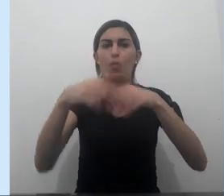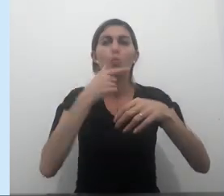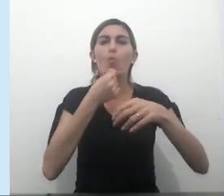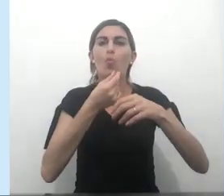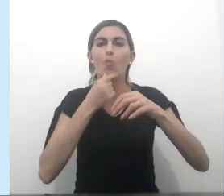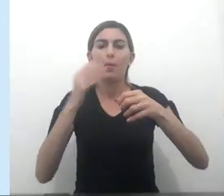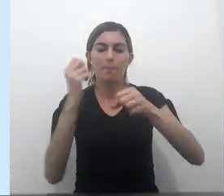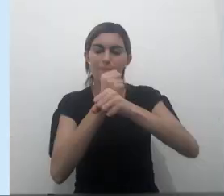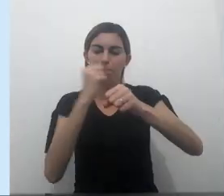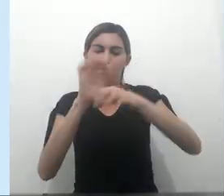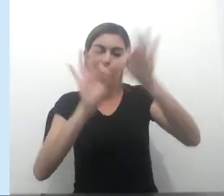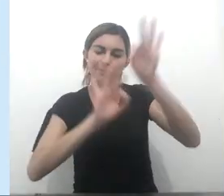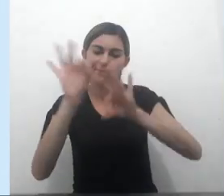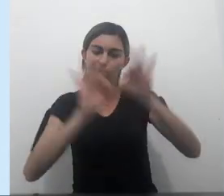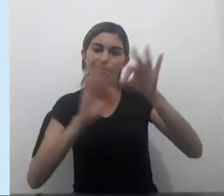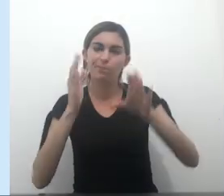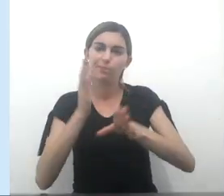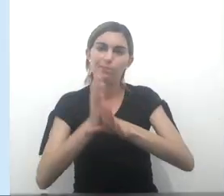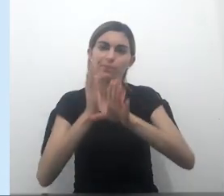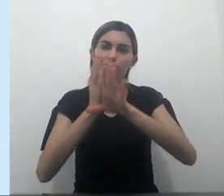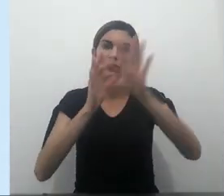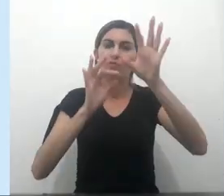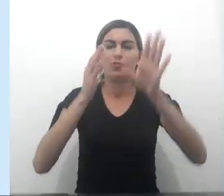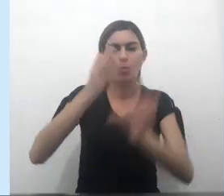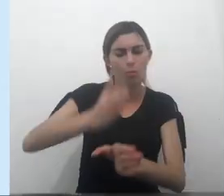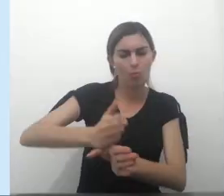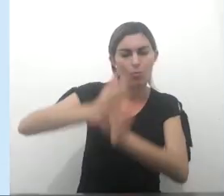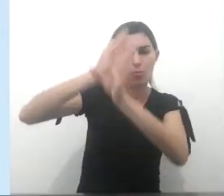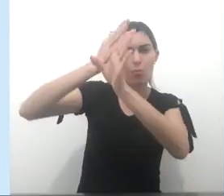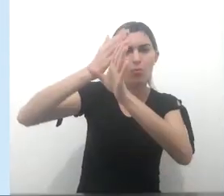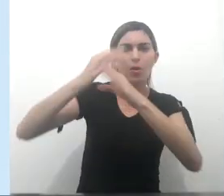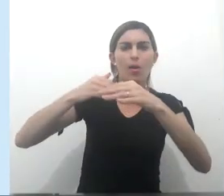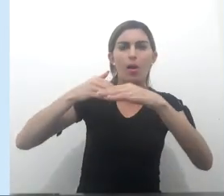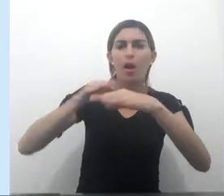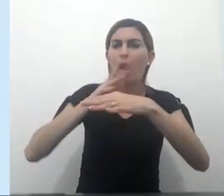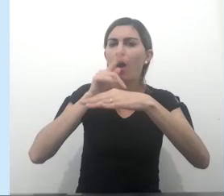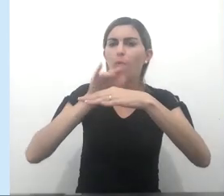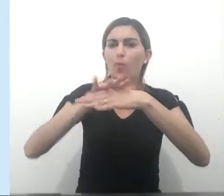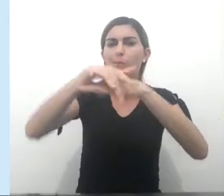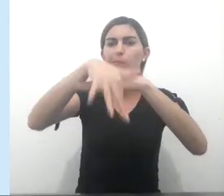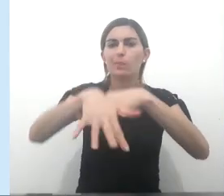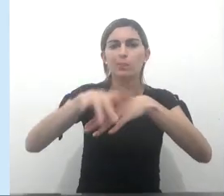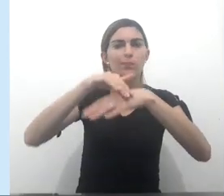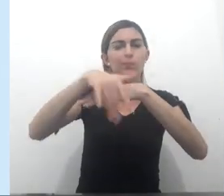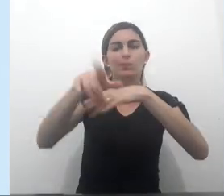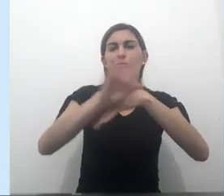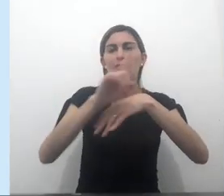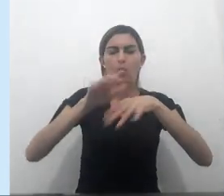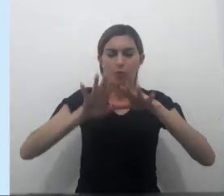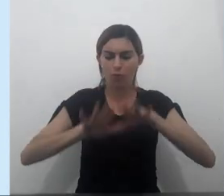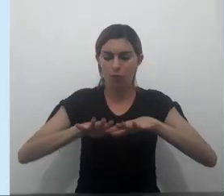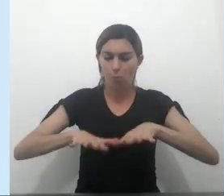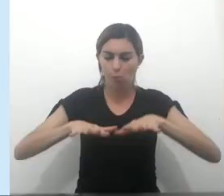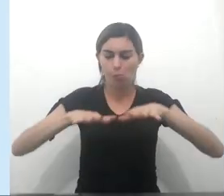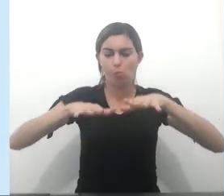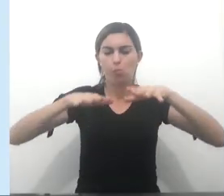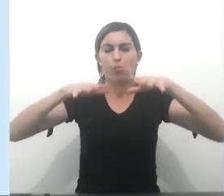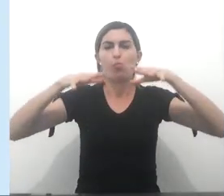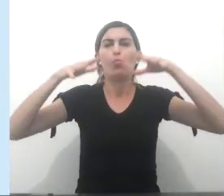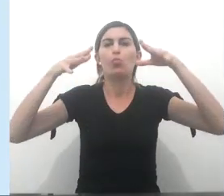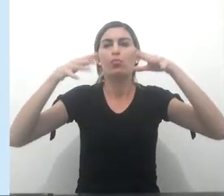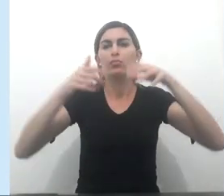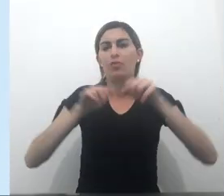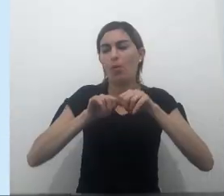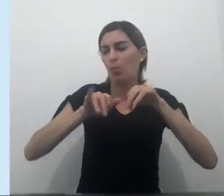barreiras humanas, tá? Barreiras de concreto, para impedir a passagem da água do rio. E essa água vai se acumulando